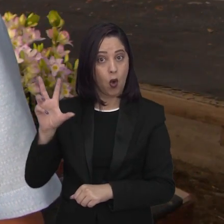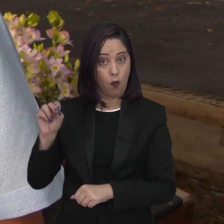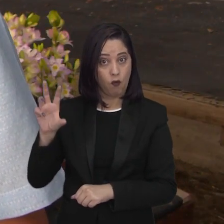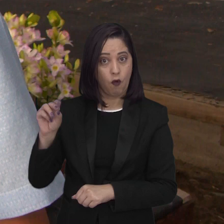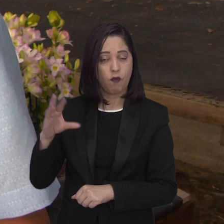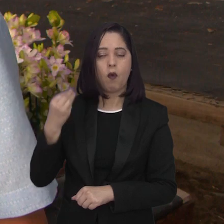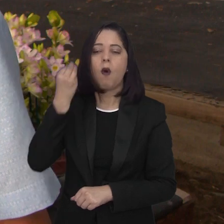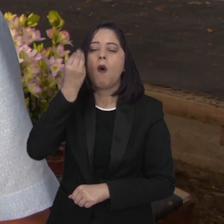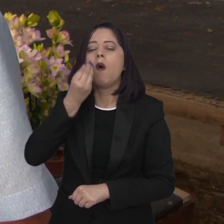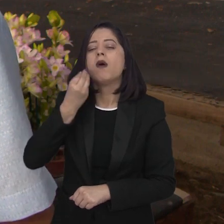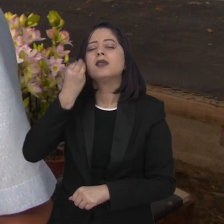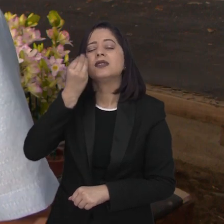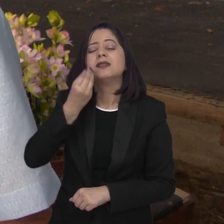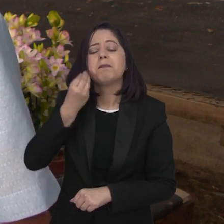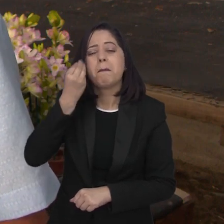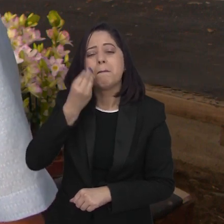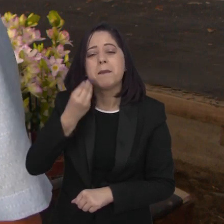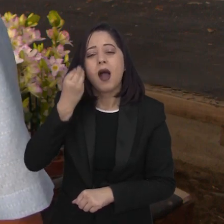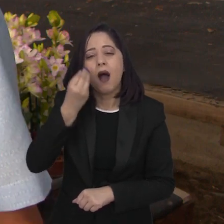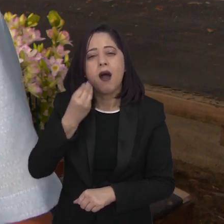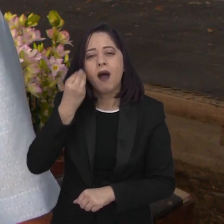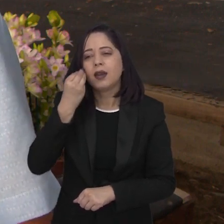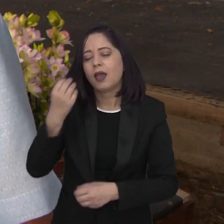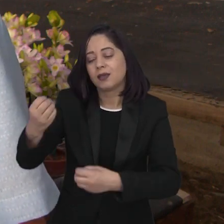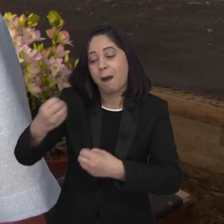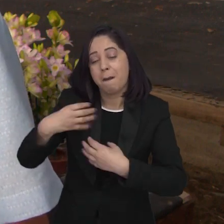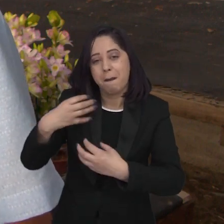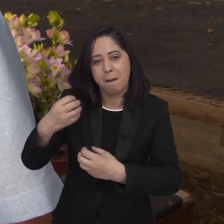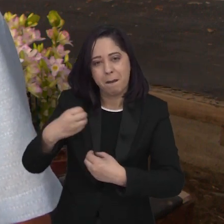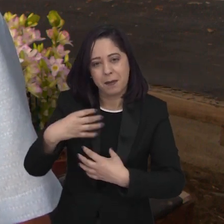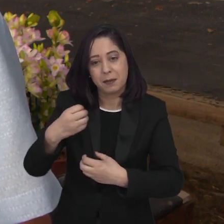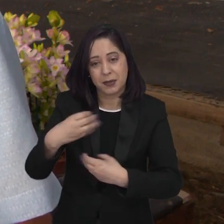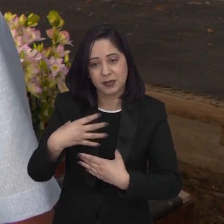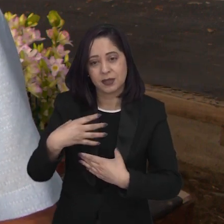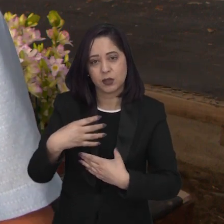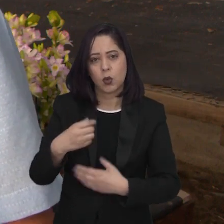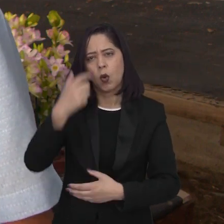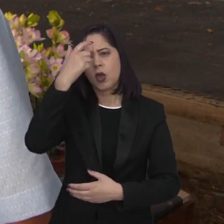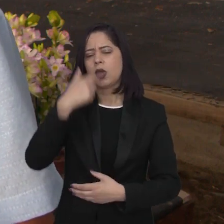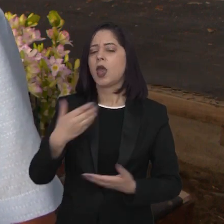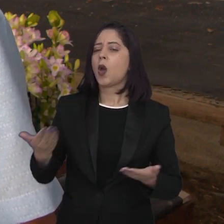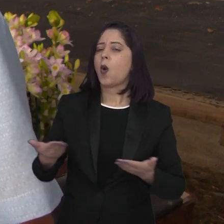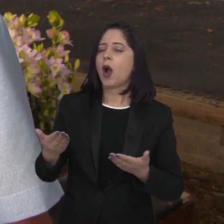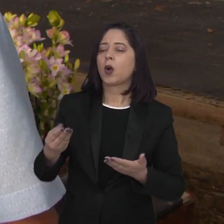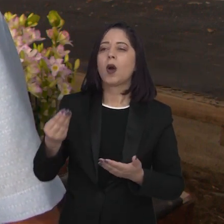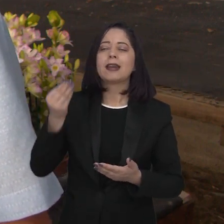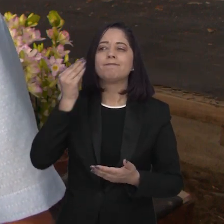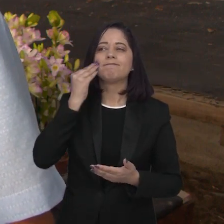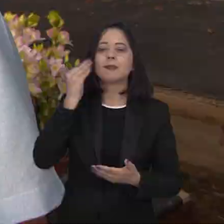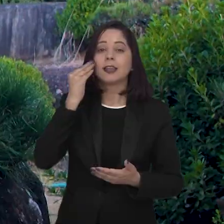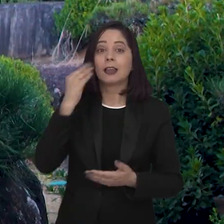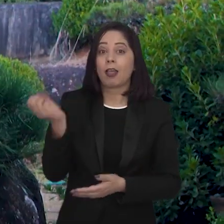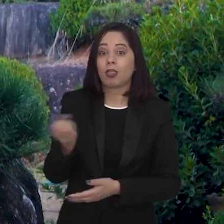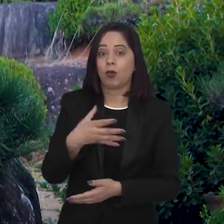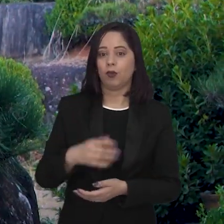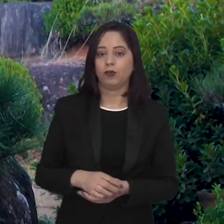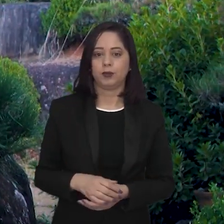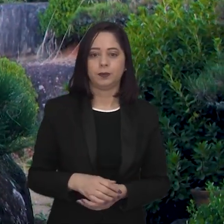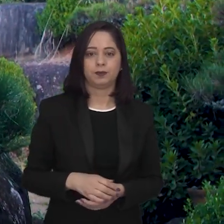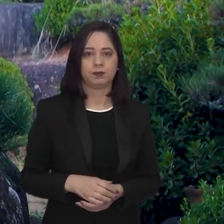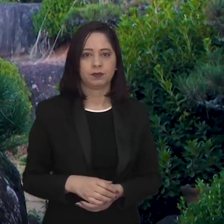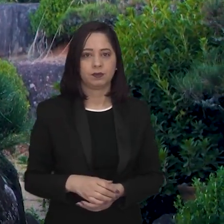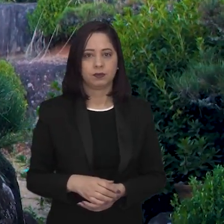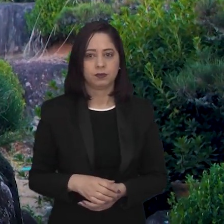variedades novas, né? Isso me ajudou também a testar coisas novas em ambientes diferentes. Ele era muito a favor. Ele também